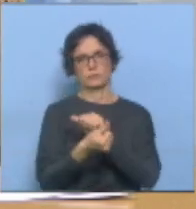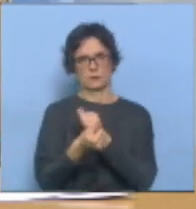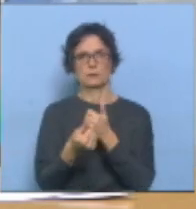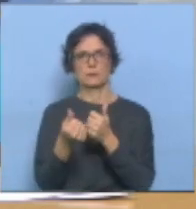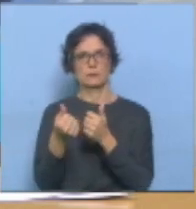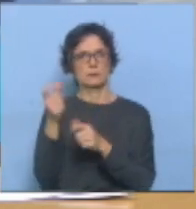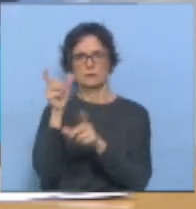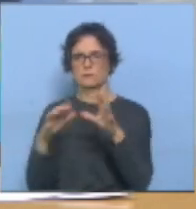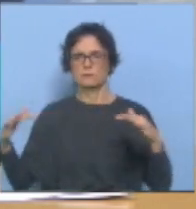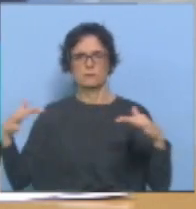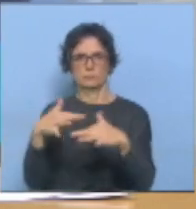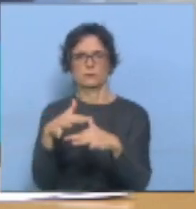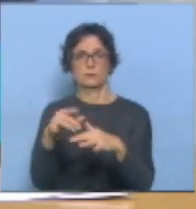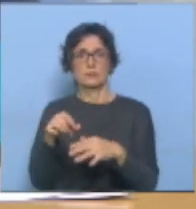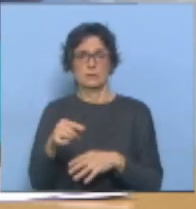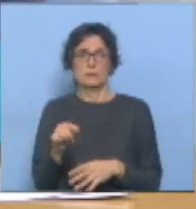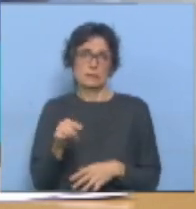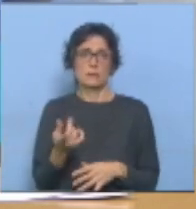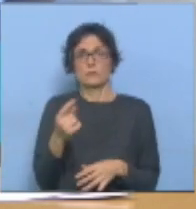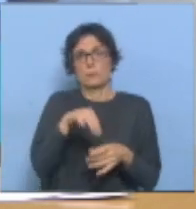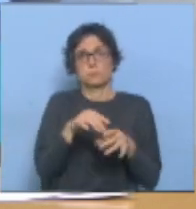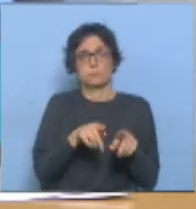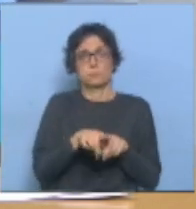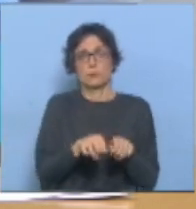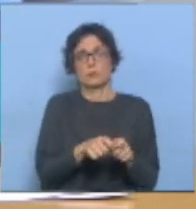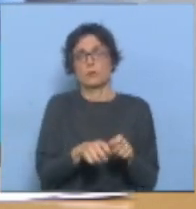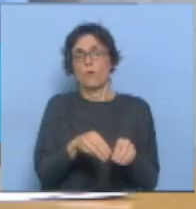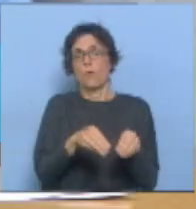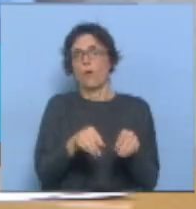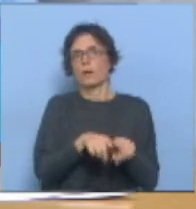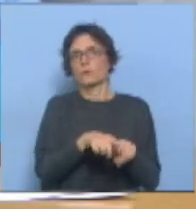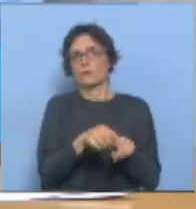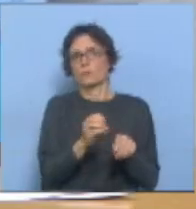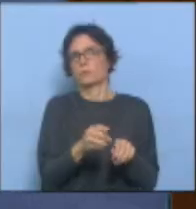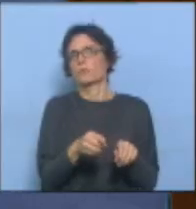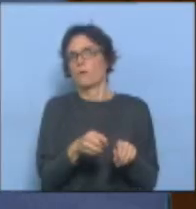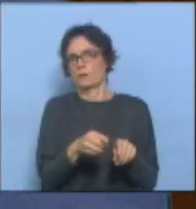cabe no jogo político, não é? Diz-se também... Ultrapassam muito, não é? Diz-se também que